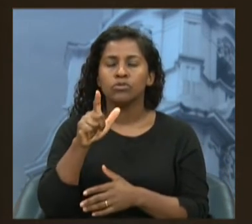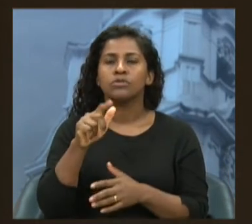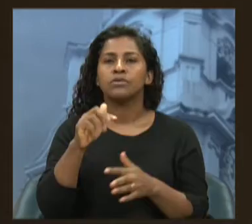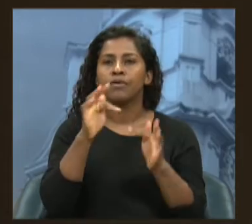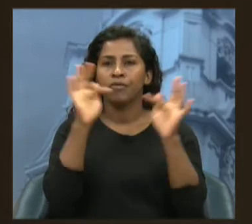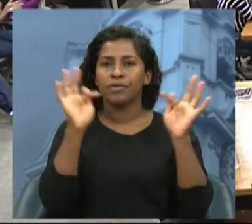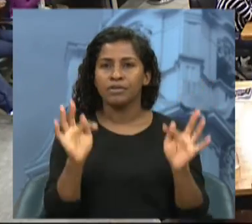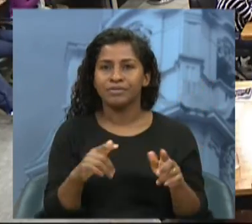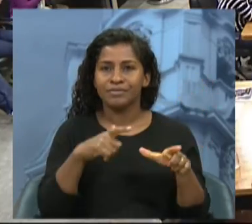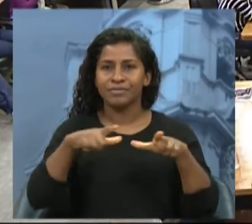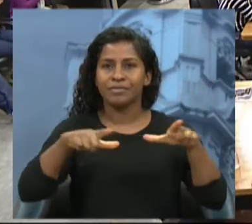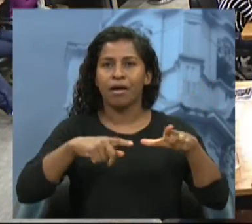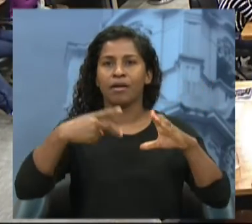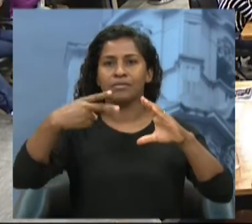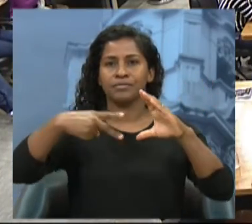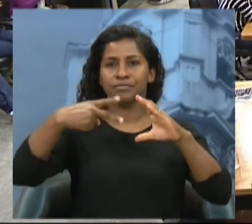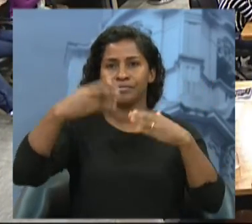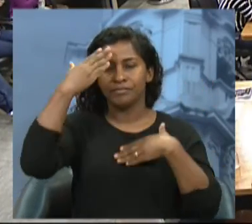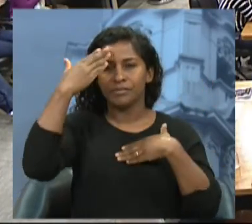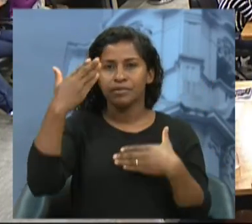obrigado.